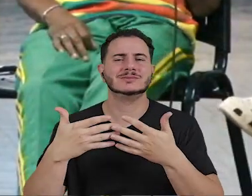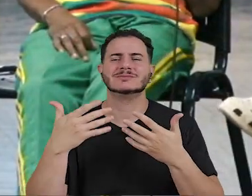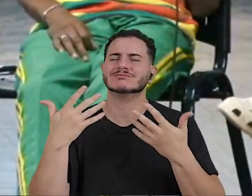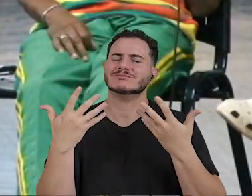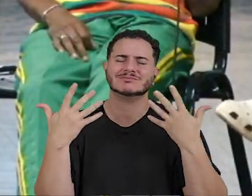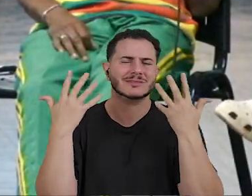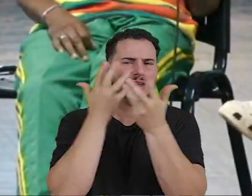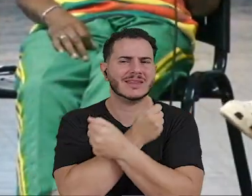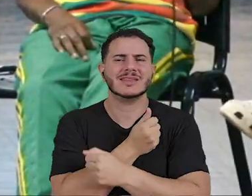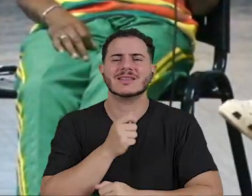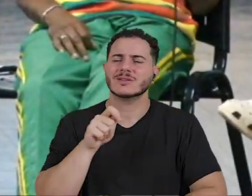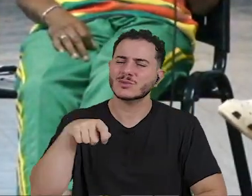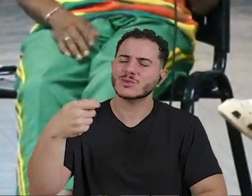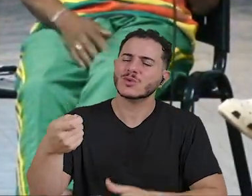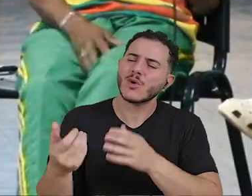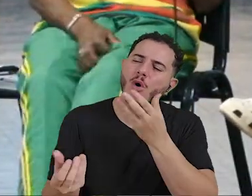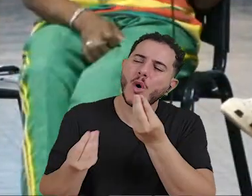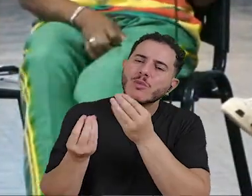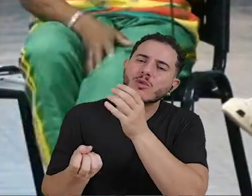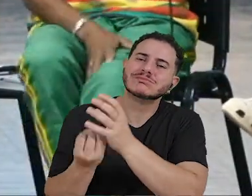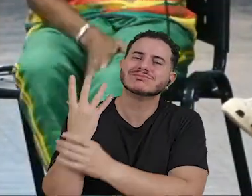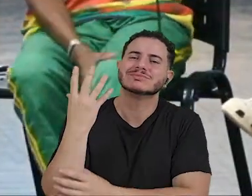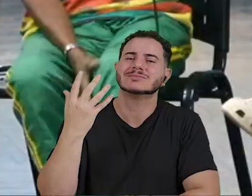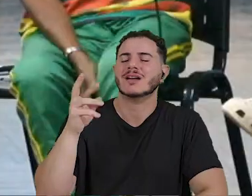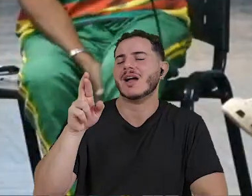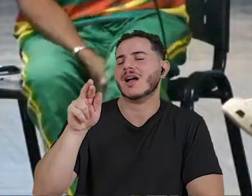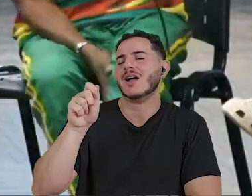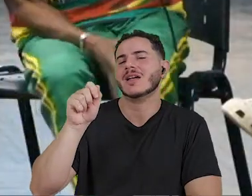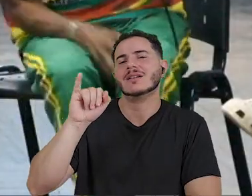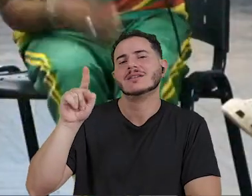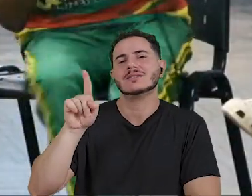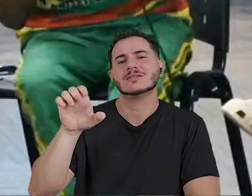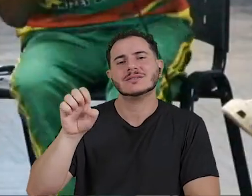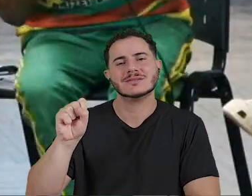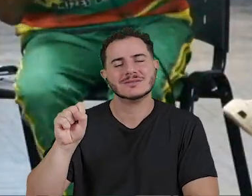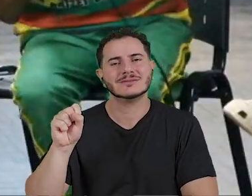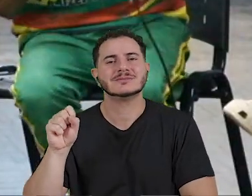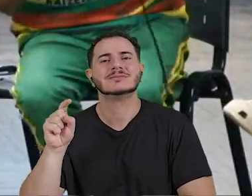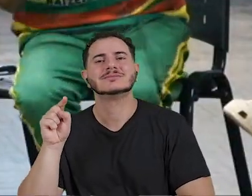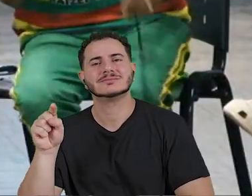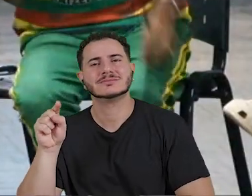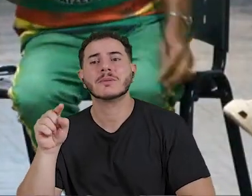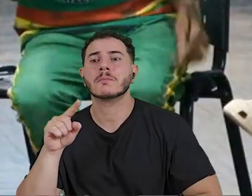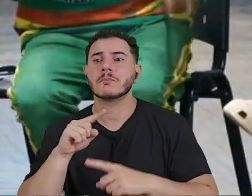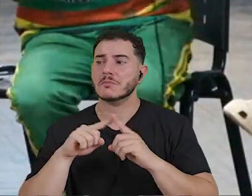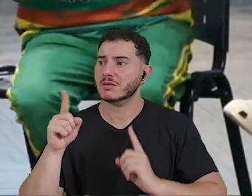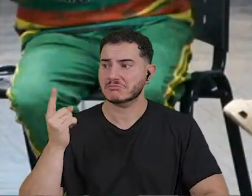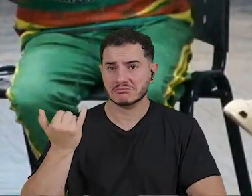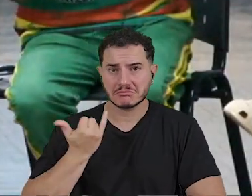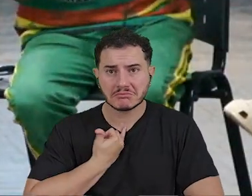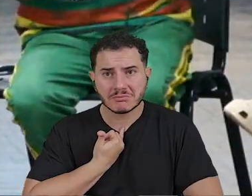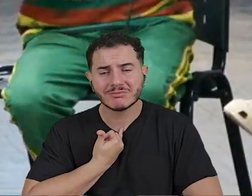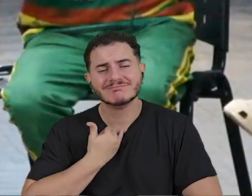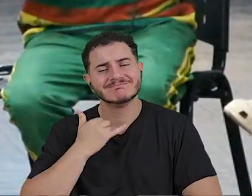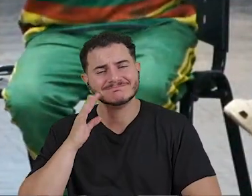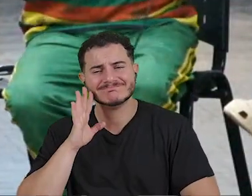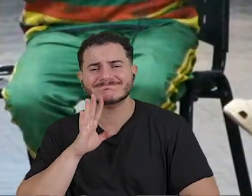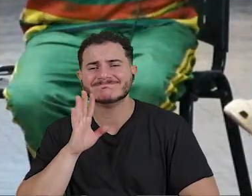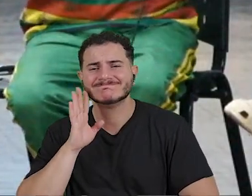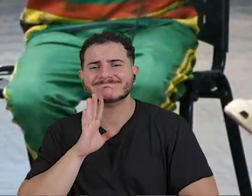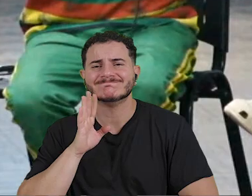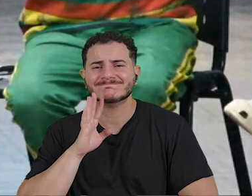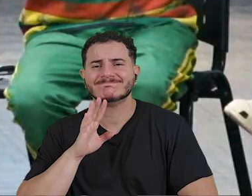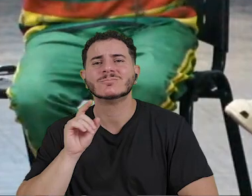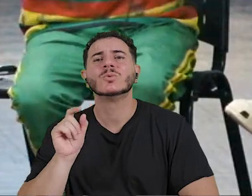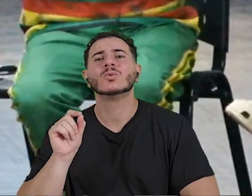muito linda, é muito bonita, como começou, tá entendendo? Mas você falou um negócio aqui que eu